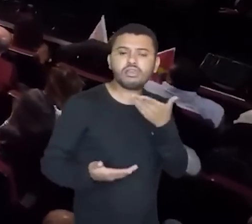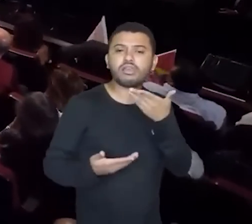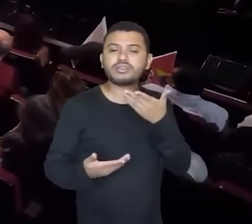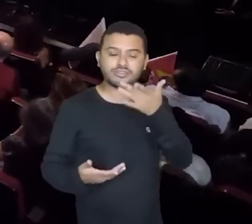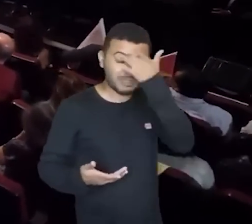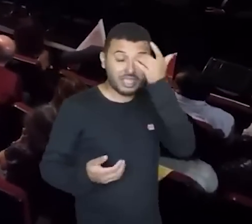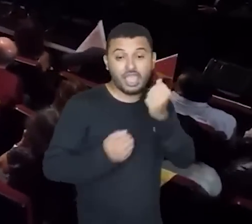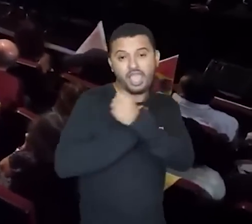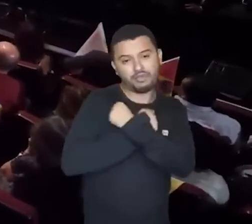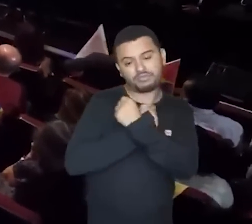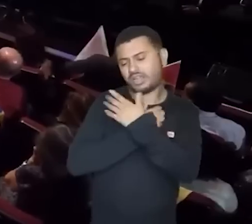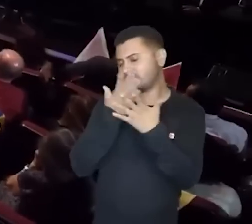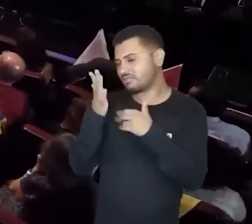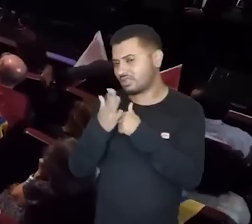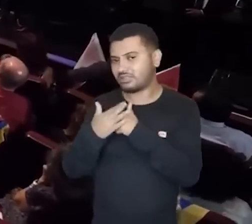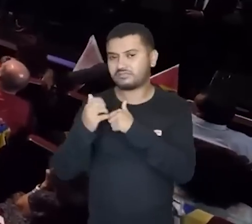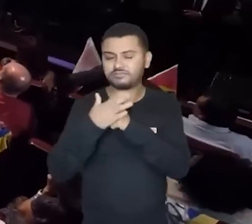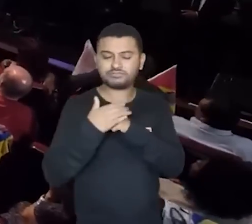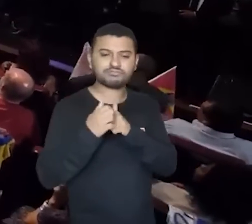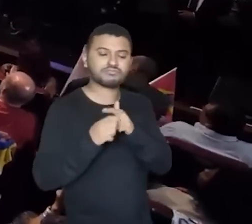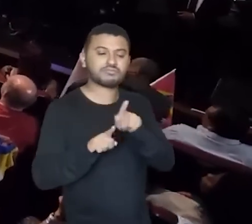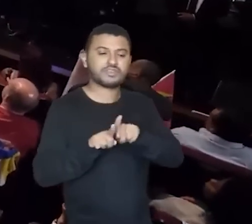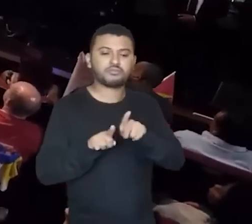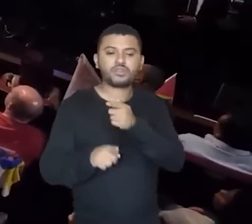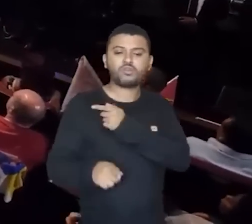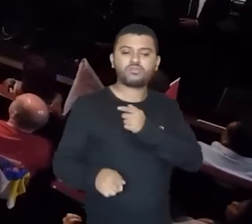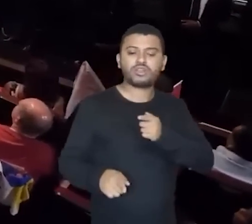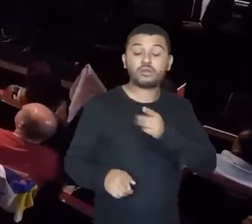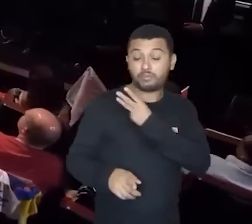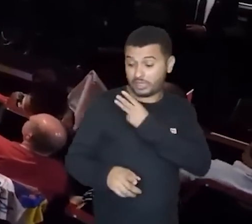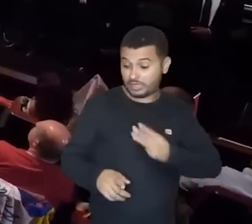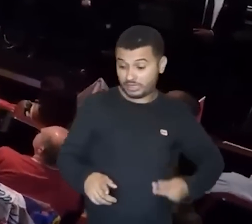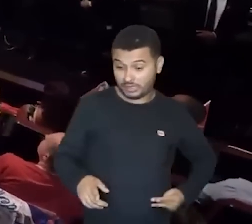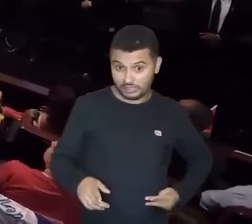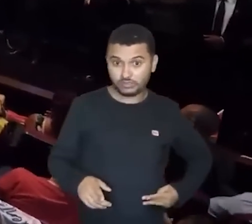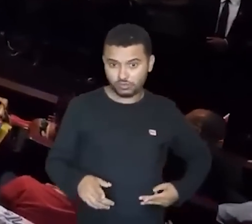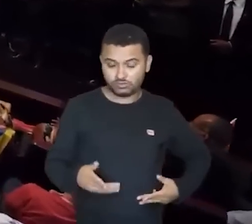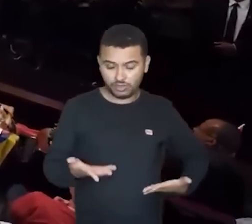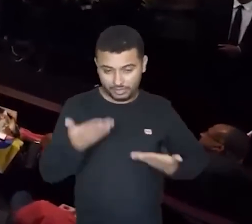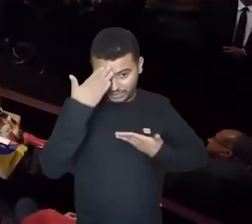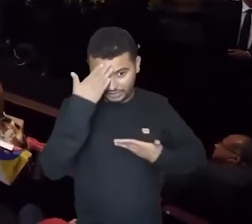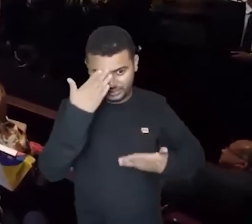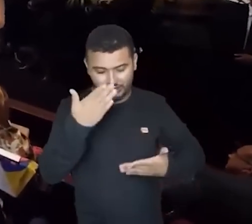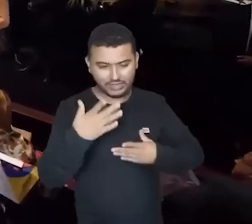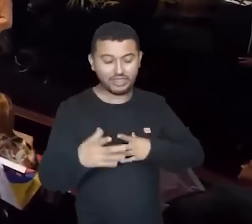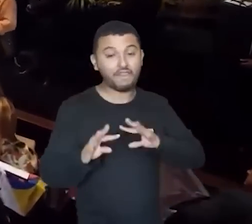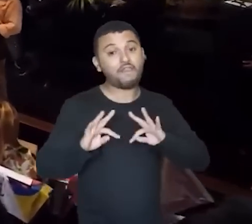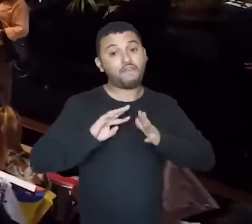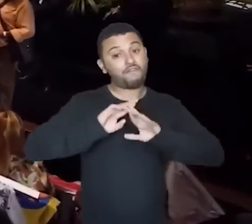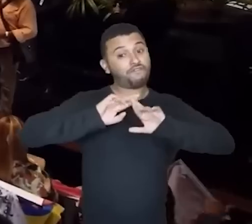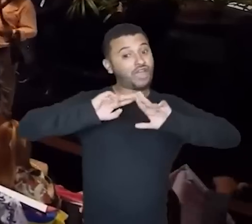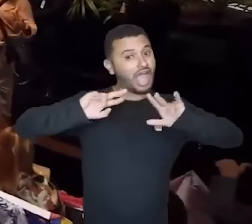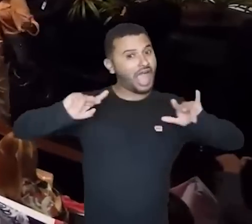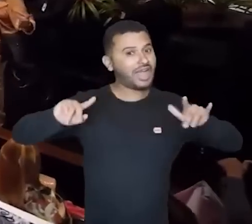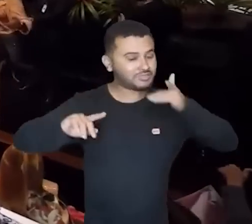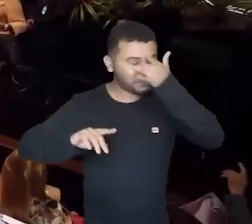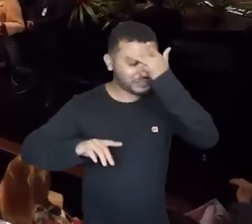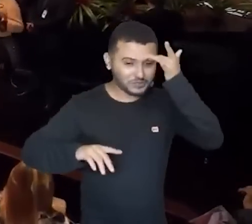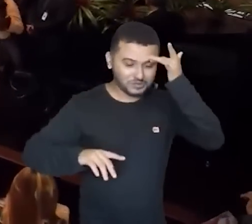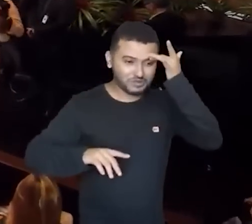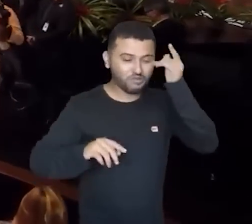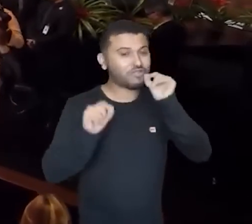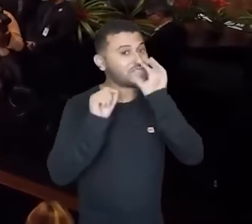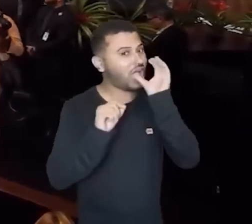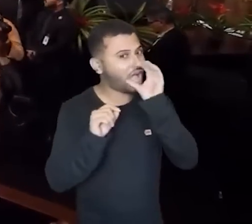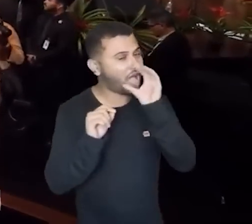carinhoso. Quero saudar aqui os nossos ministros de Estado que estão presentes, tem vários ministros. Vou fazê-lo rapidamente em